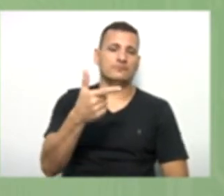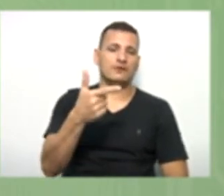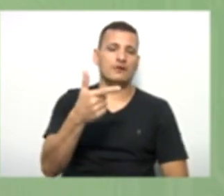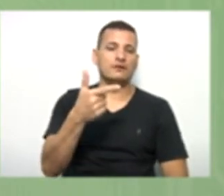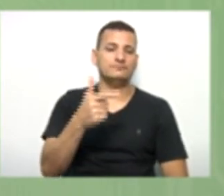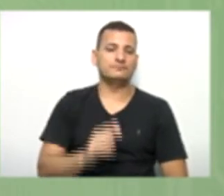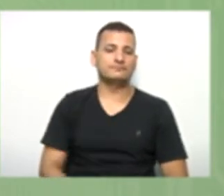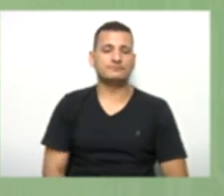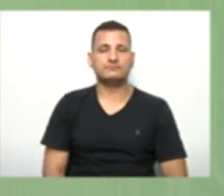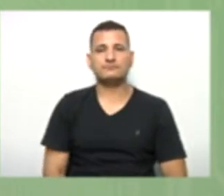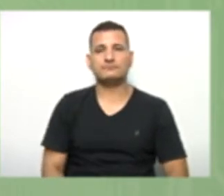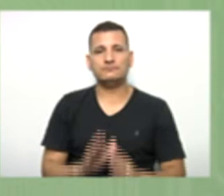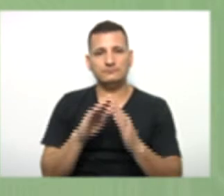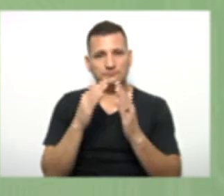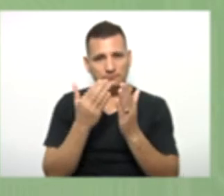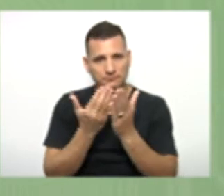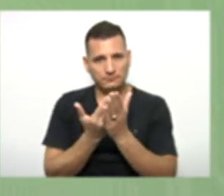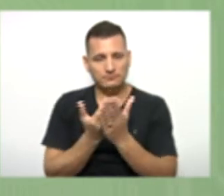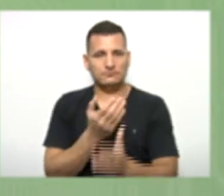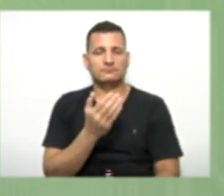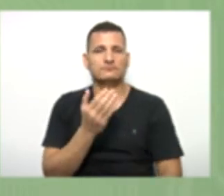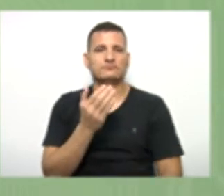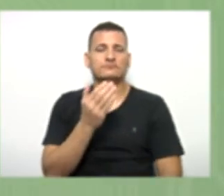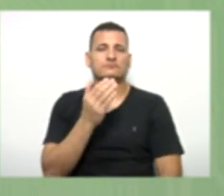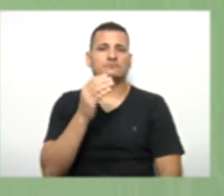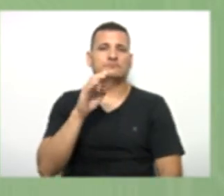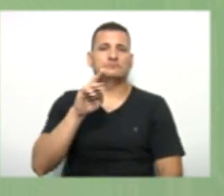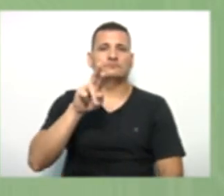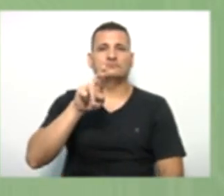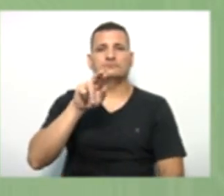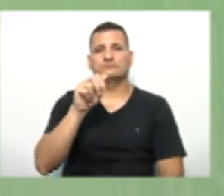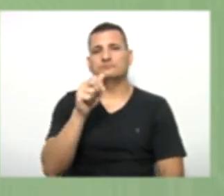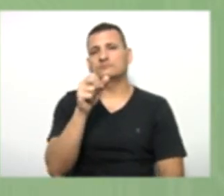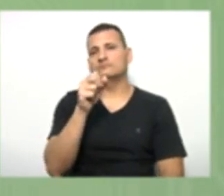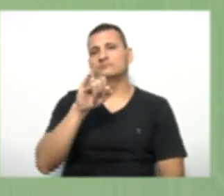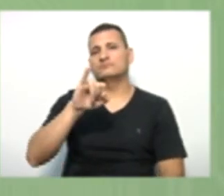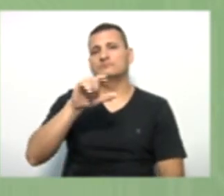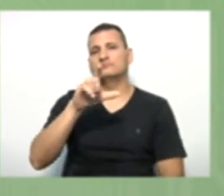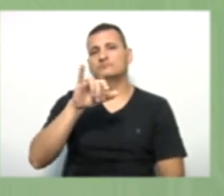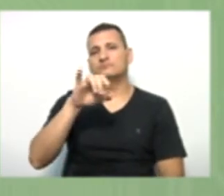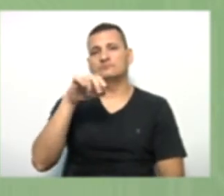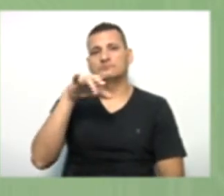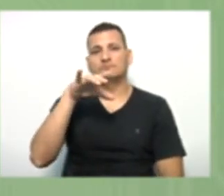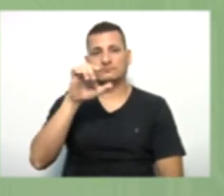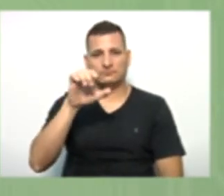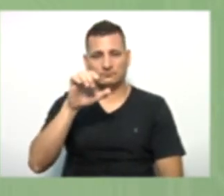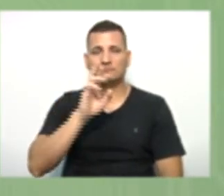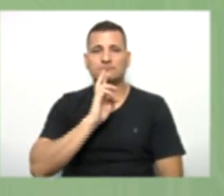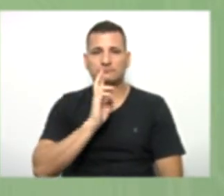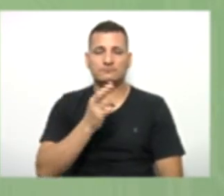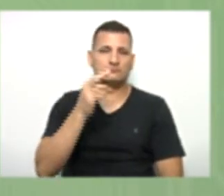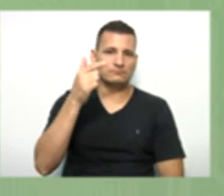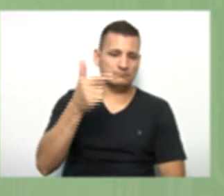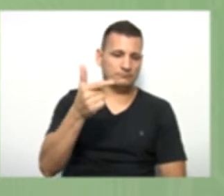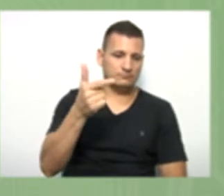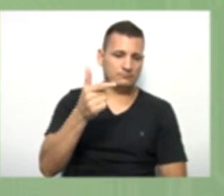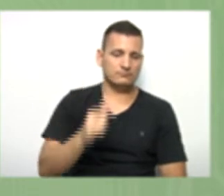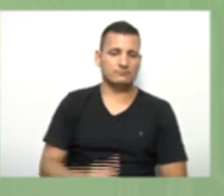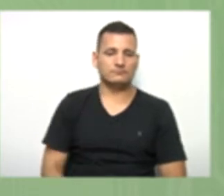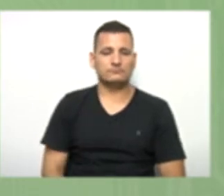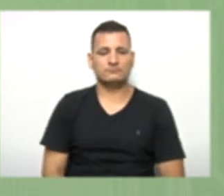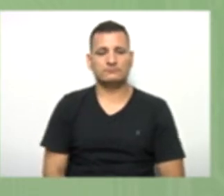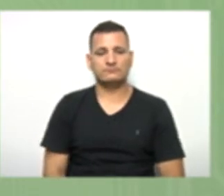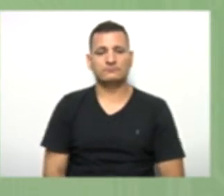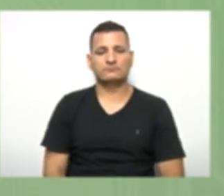alunos da escola Brasiliense também disseram que é o 2. E os alunos